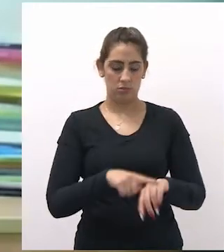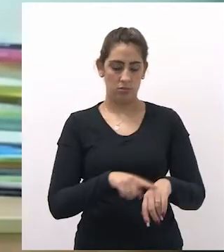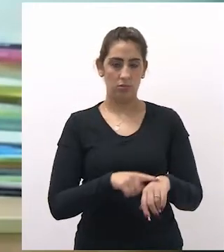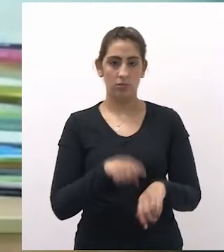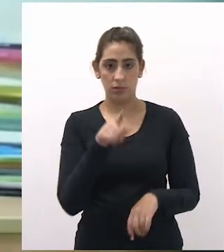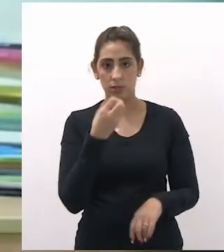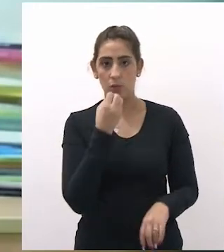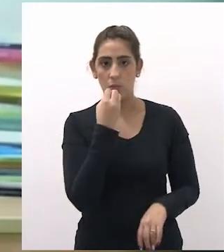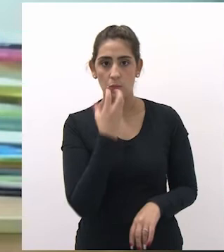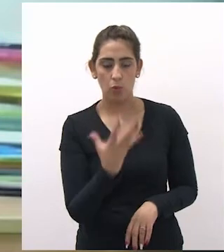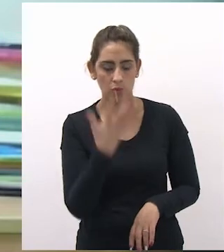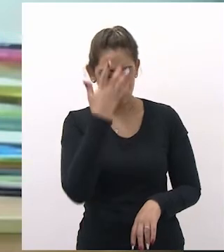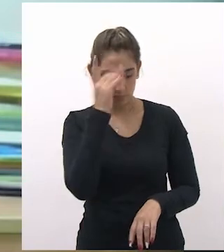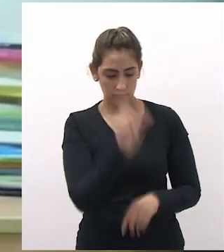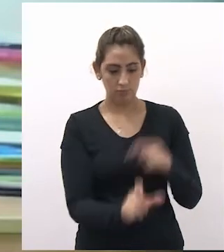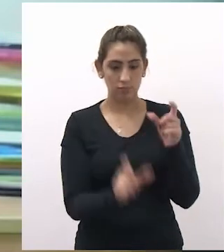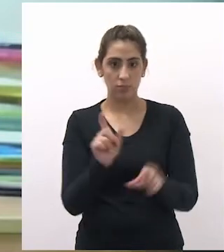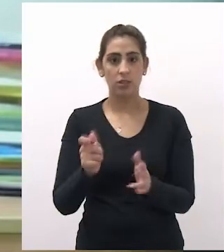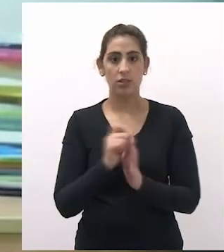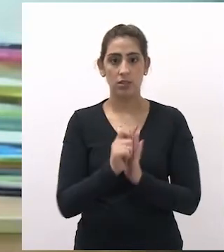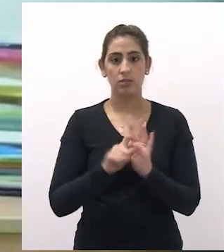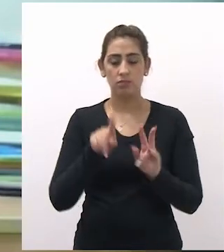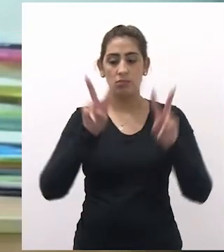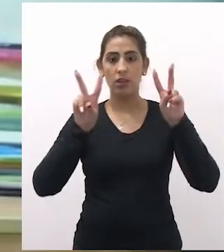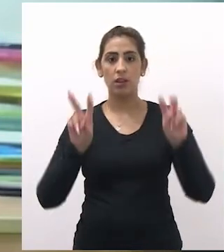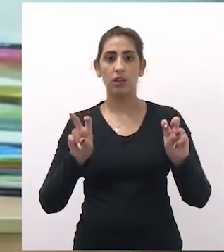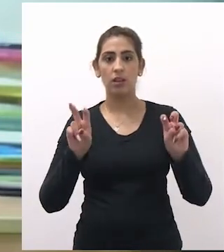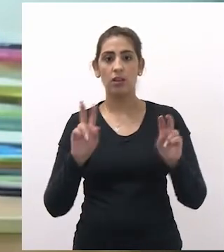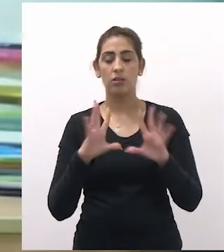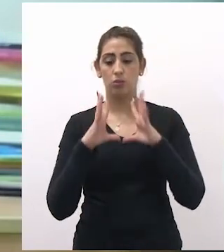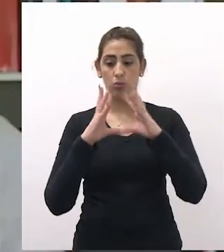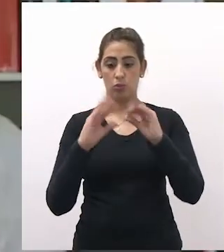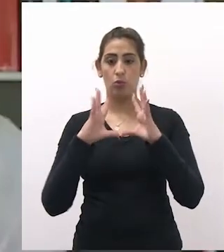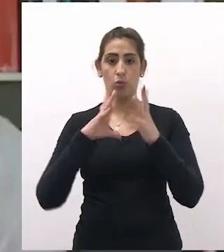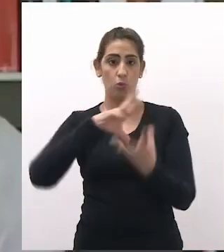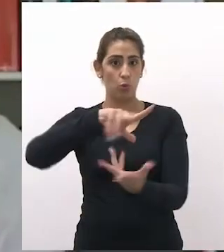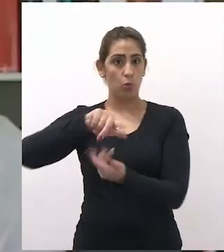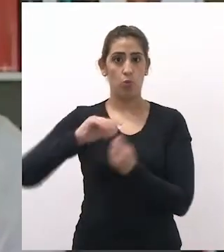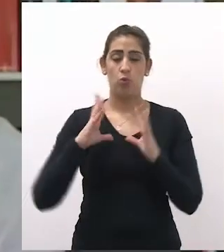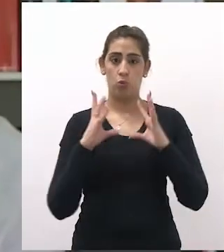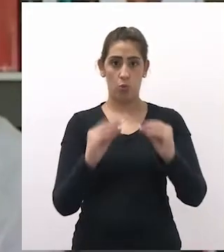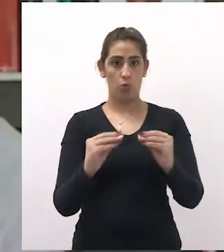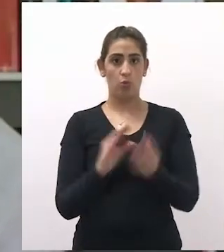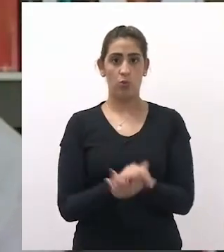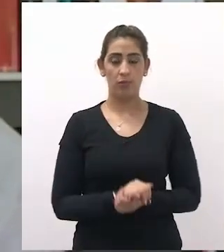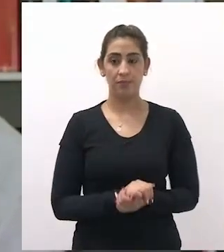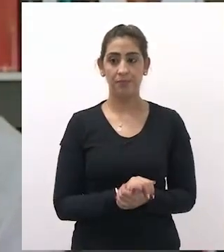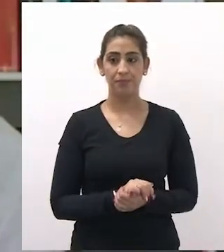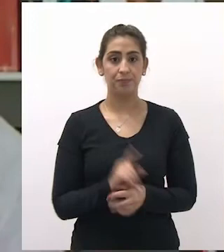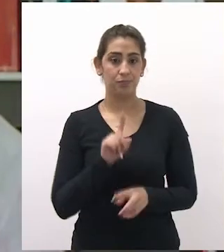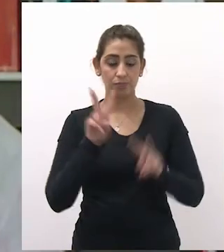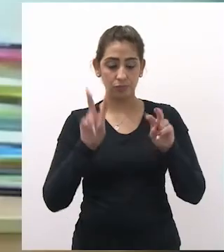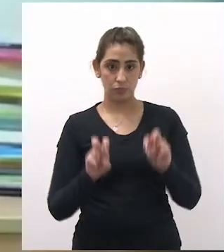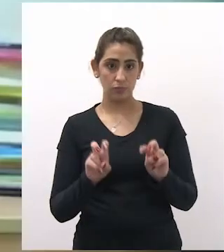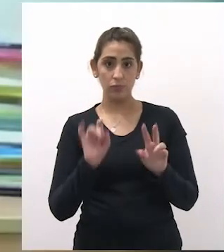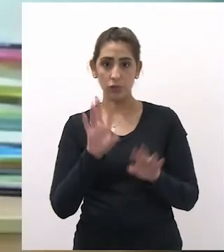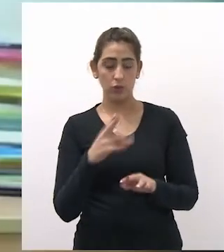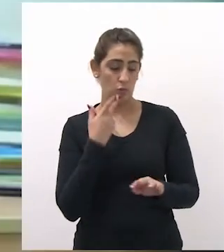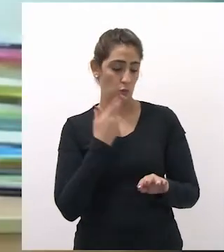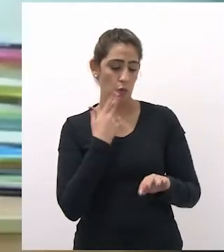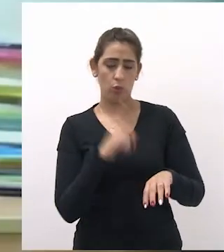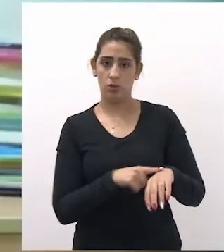como escritoras que tratam de temas universais, né? Não só da questão de